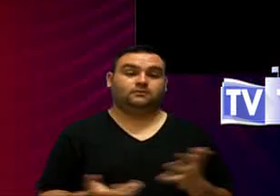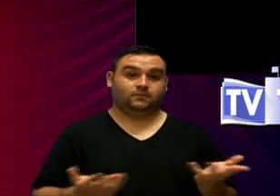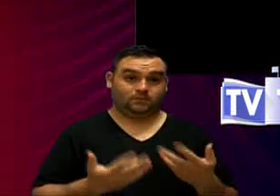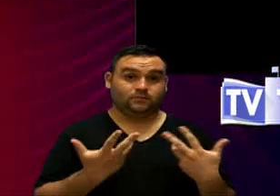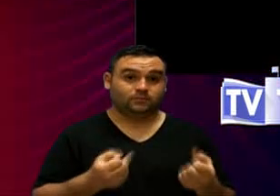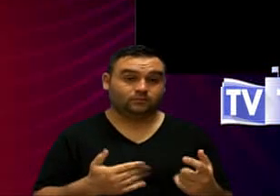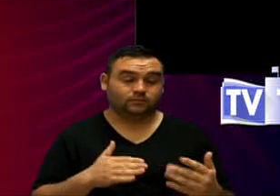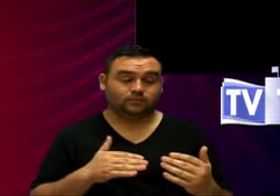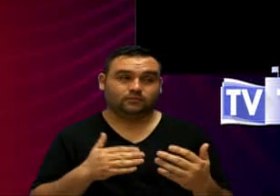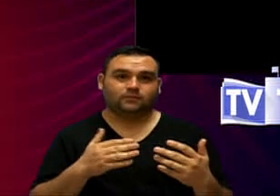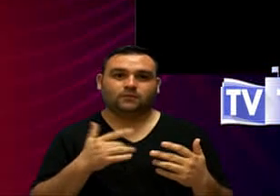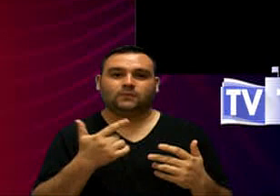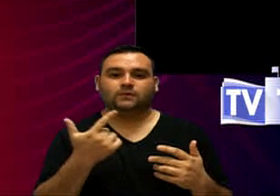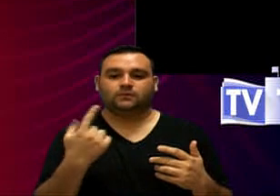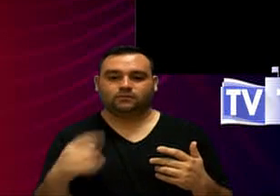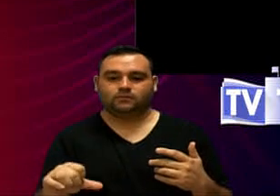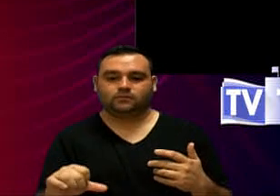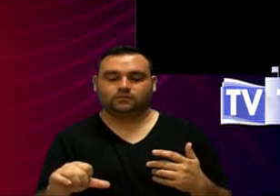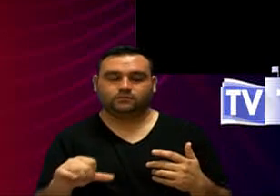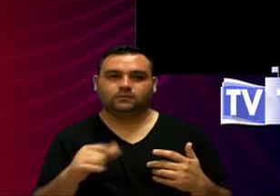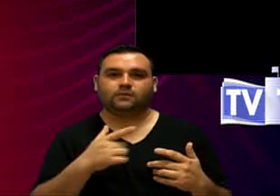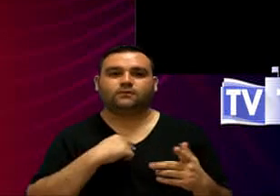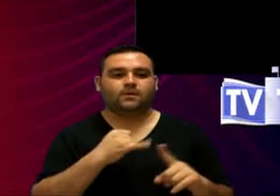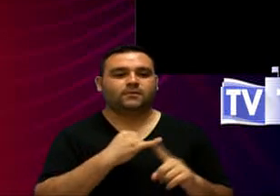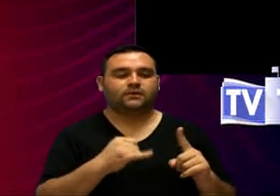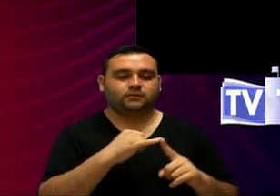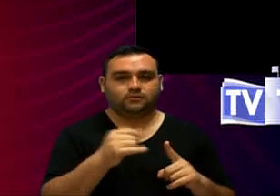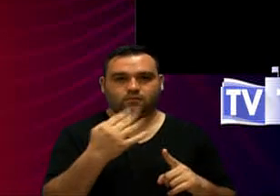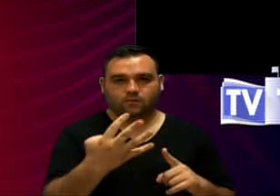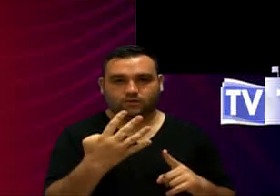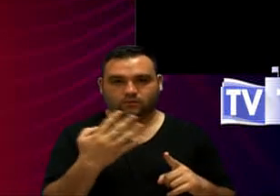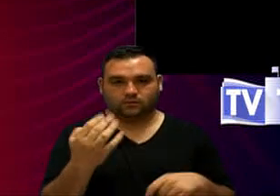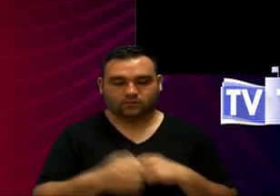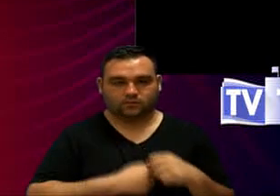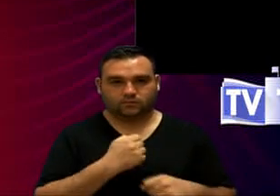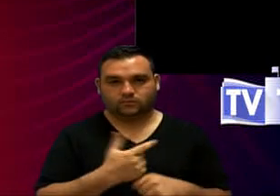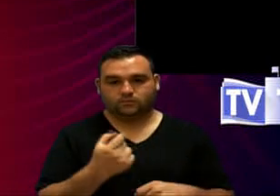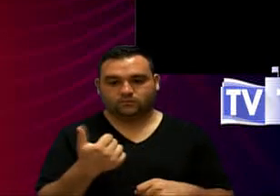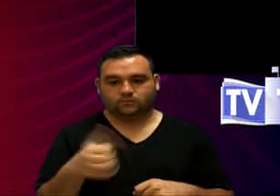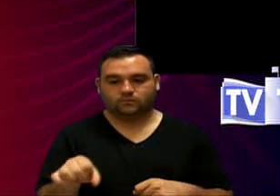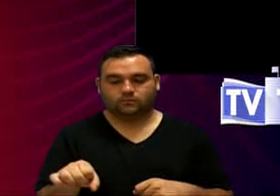Fica acatado o veto por 19 votos. Veto parcial número 4/2019 do